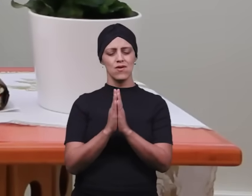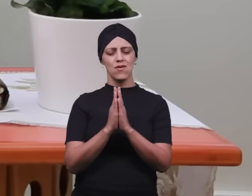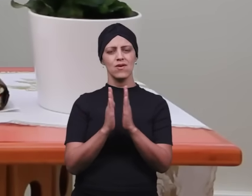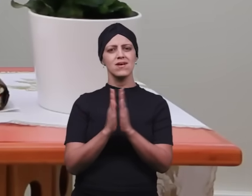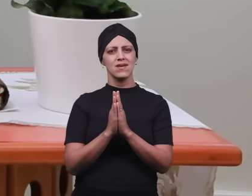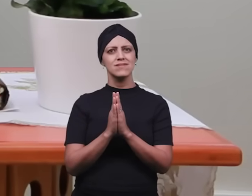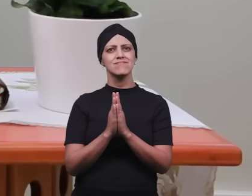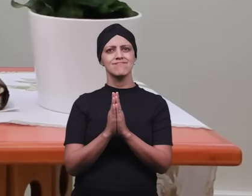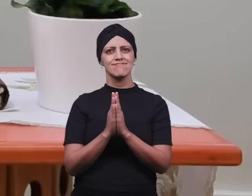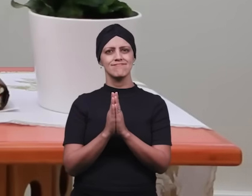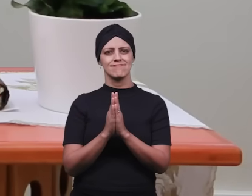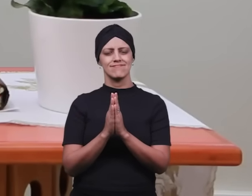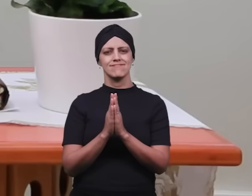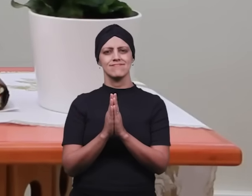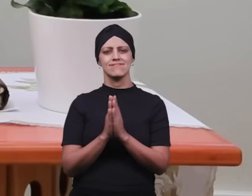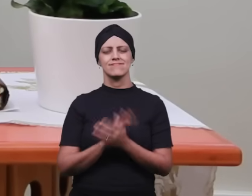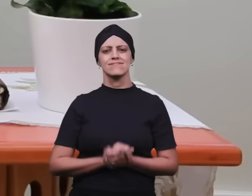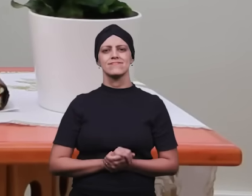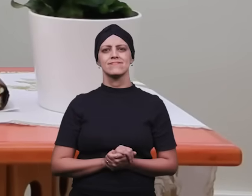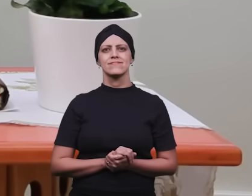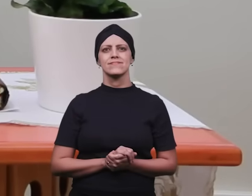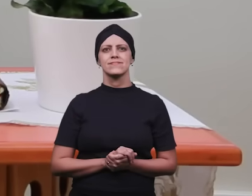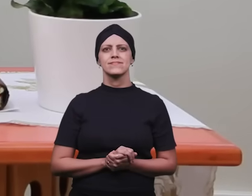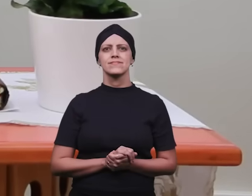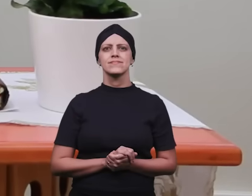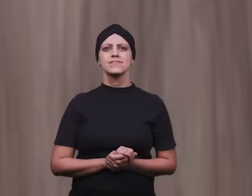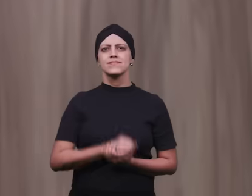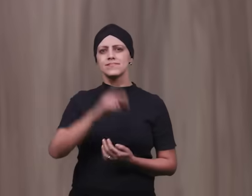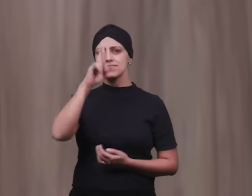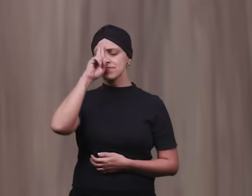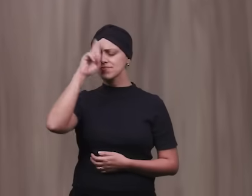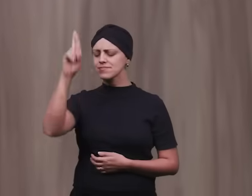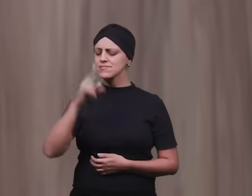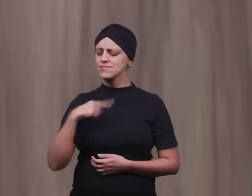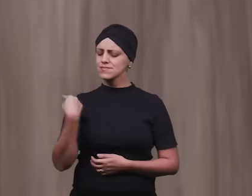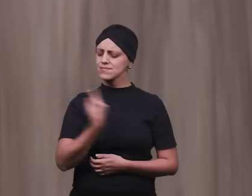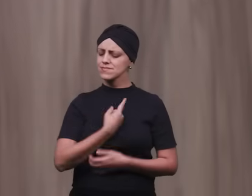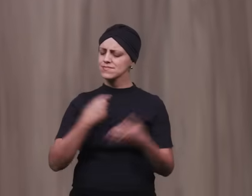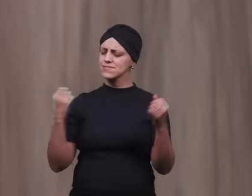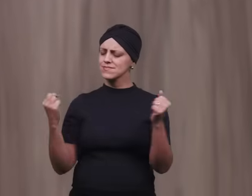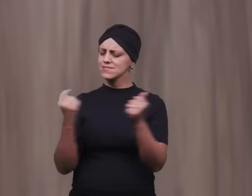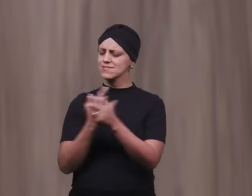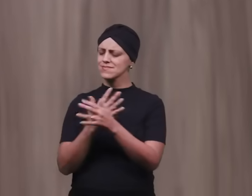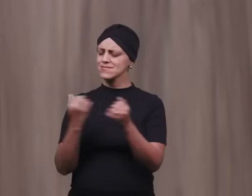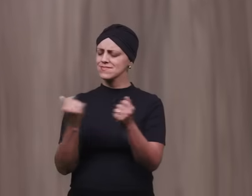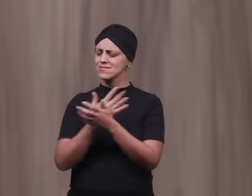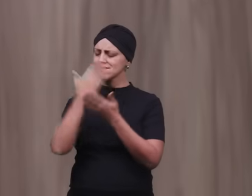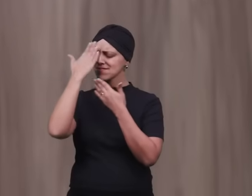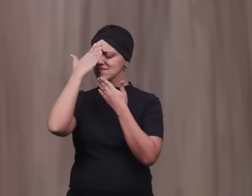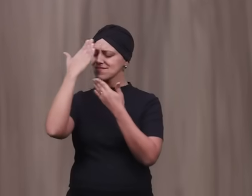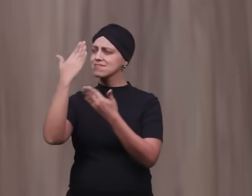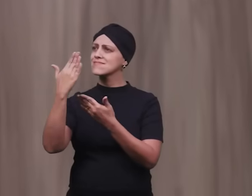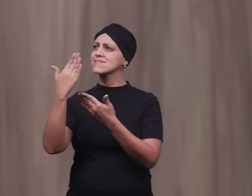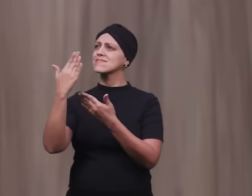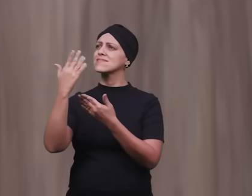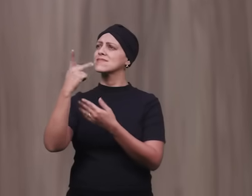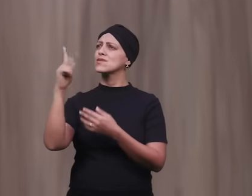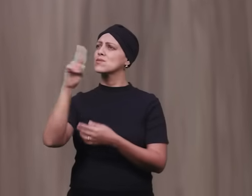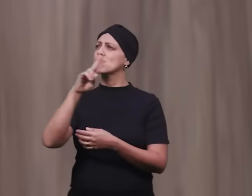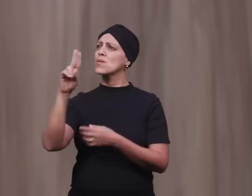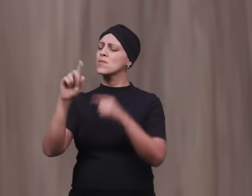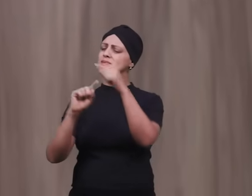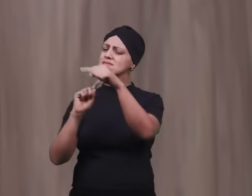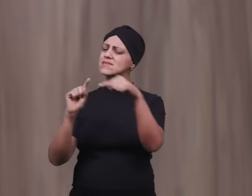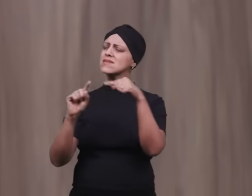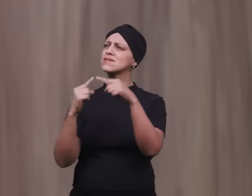fazer uma palavra de oração ao nosso Deus. Senhor, nós queremos te glorificar, bendizer o teu santo nome pela